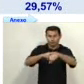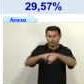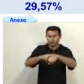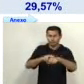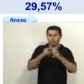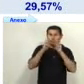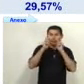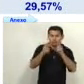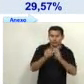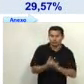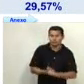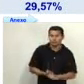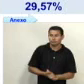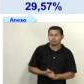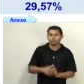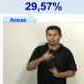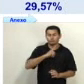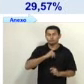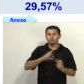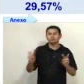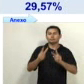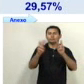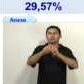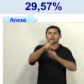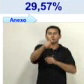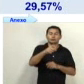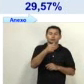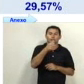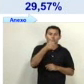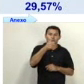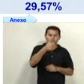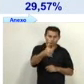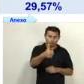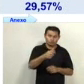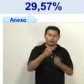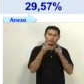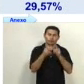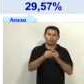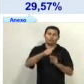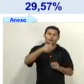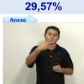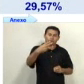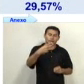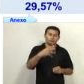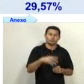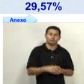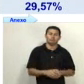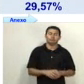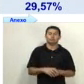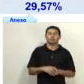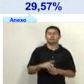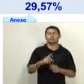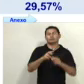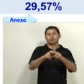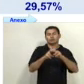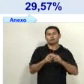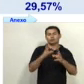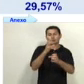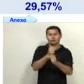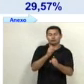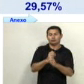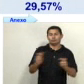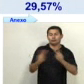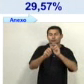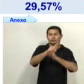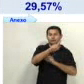pessoal. Eu tenho o valor aqui de x1, que corresponde a 13. Então, eu vou calcular o